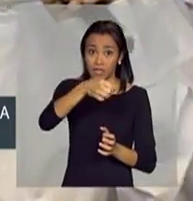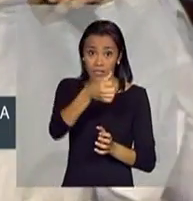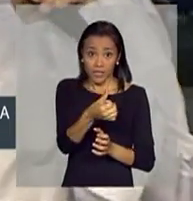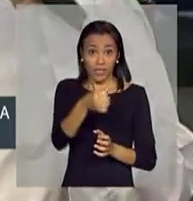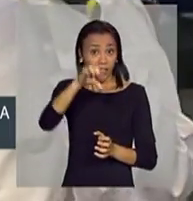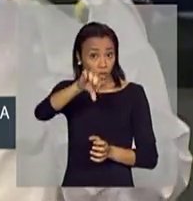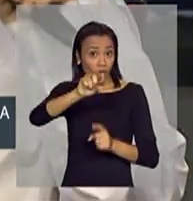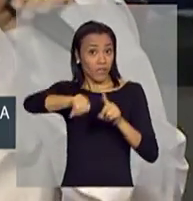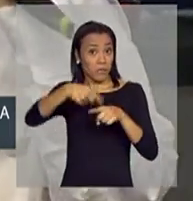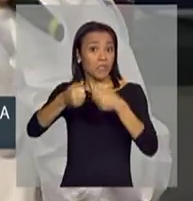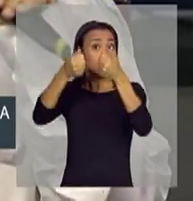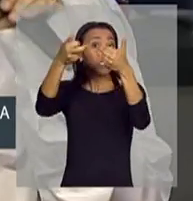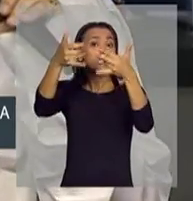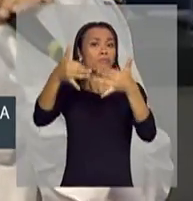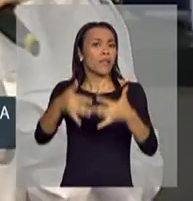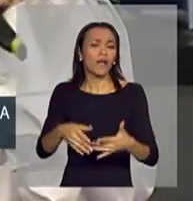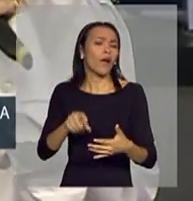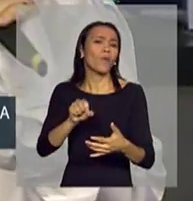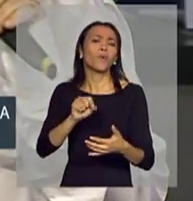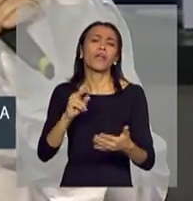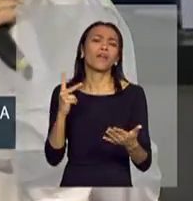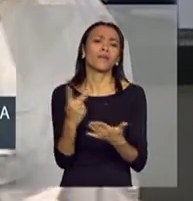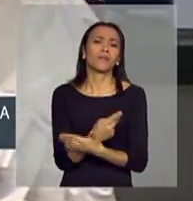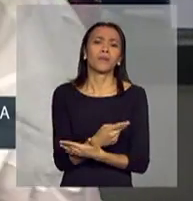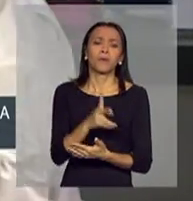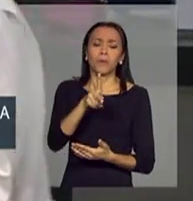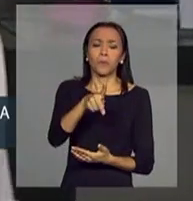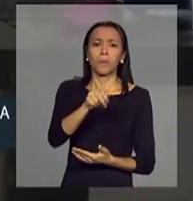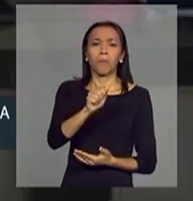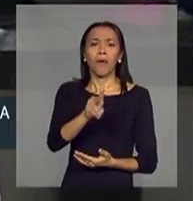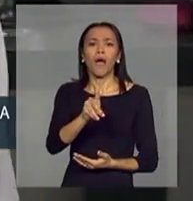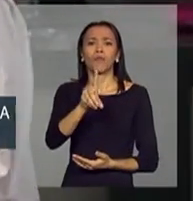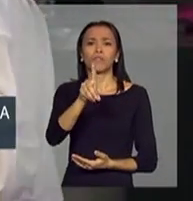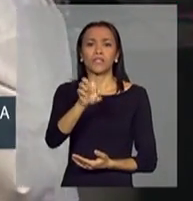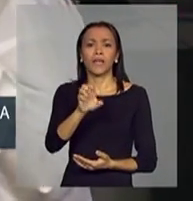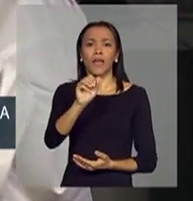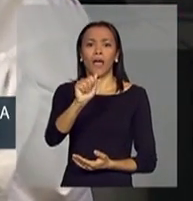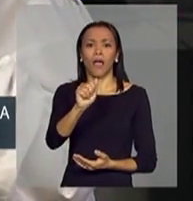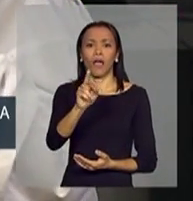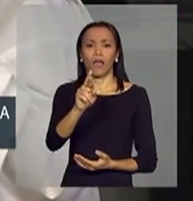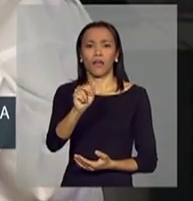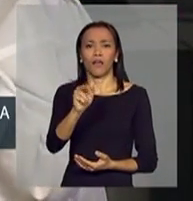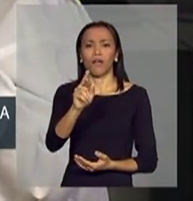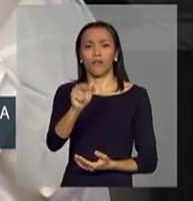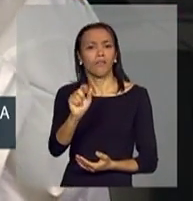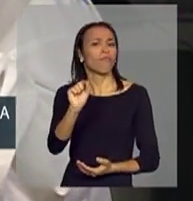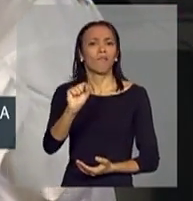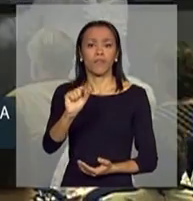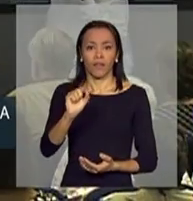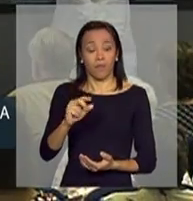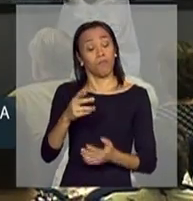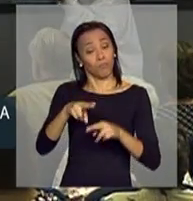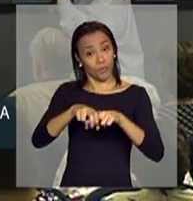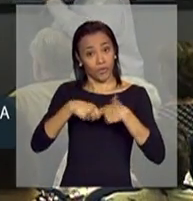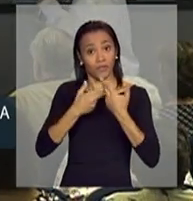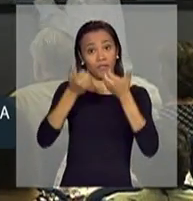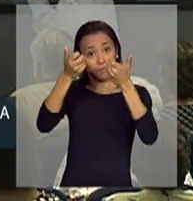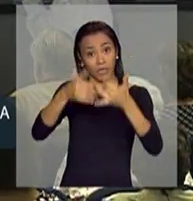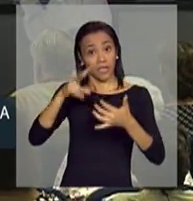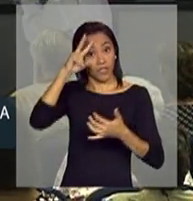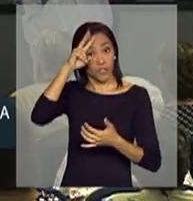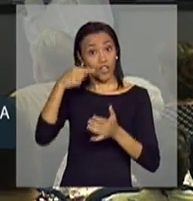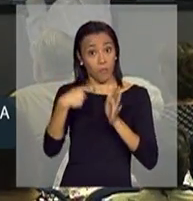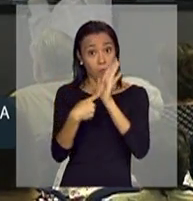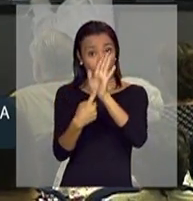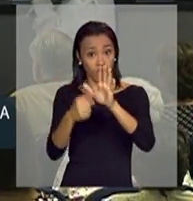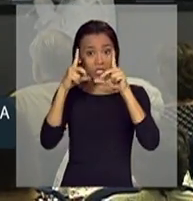explicar para os jornalistas ainda o que é o uso do pau de arara. Tá? Então, por isso que eu queria contar essa história e mostrar essa foto